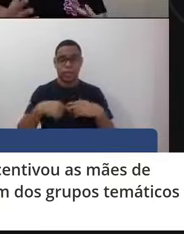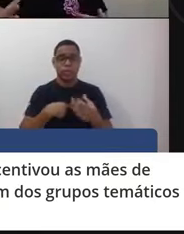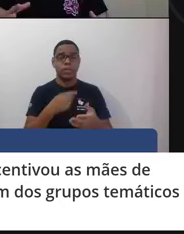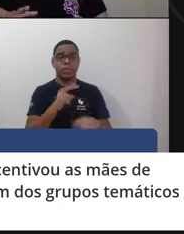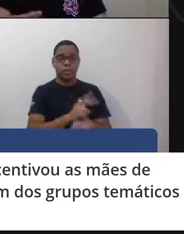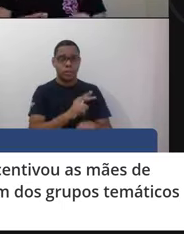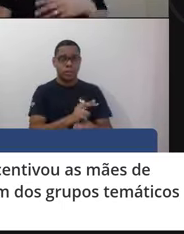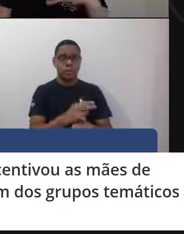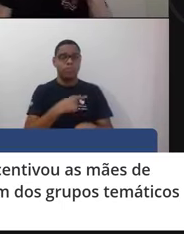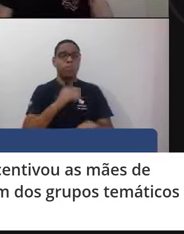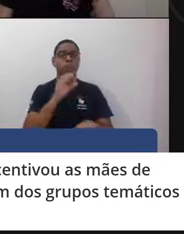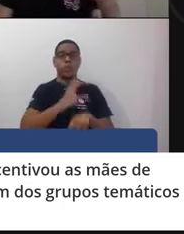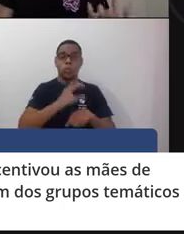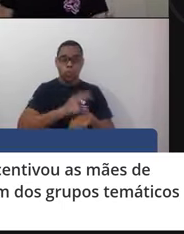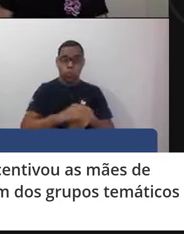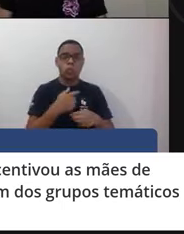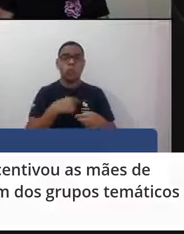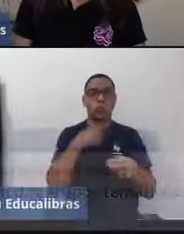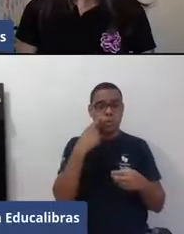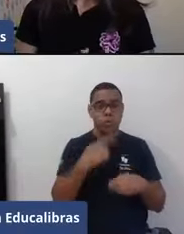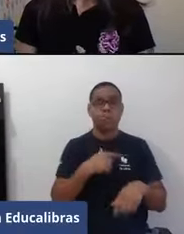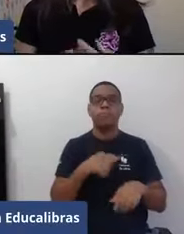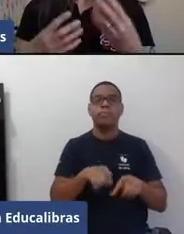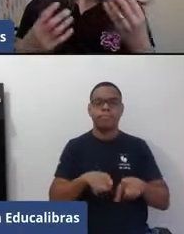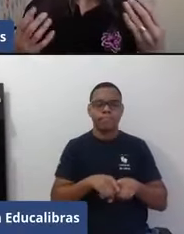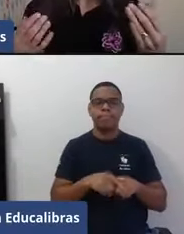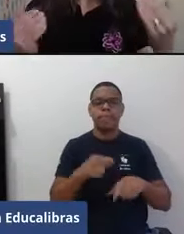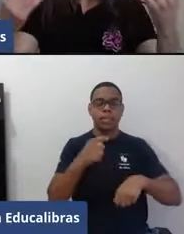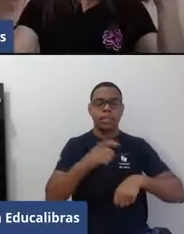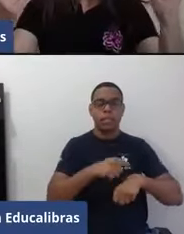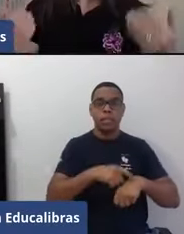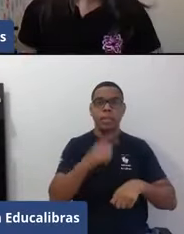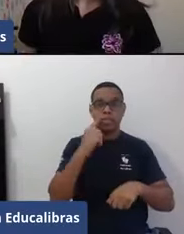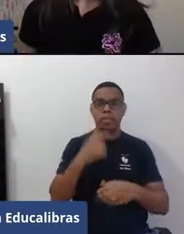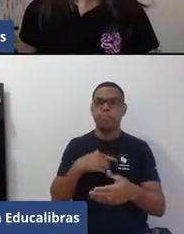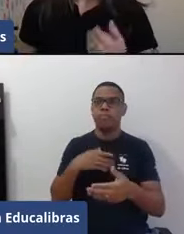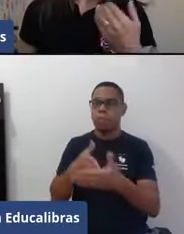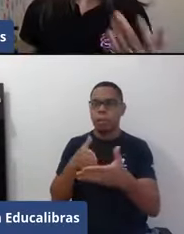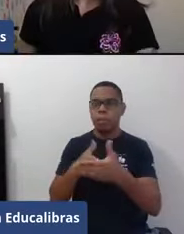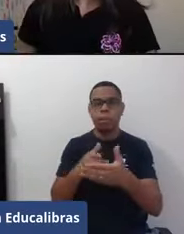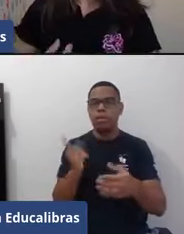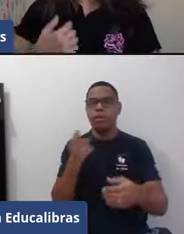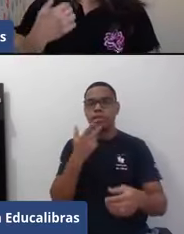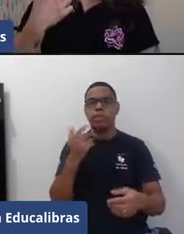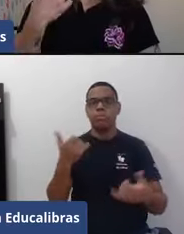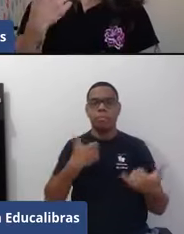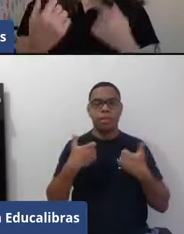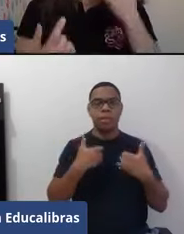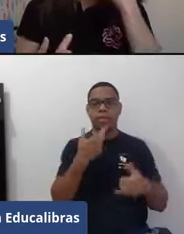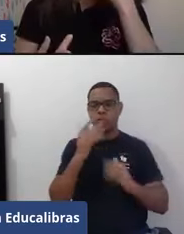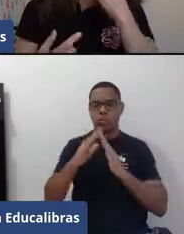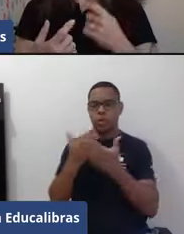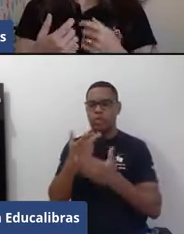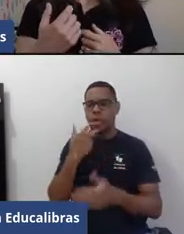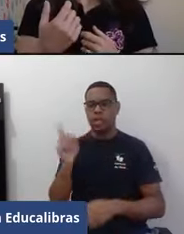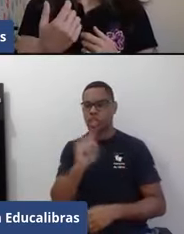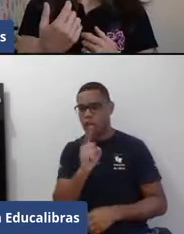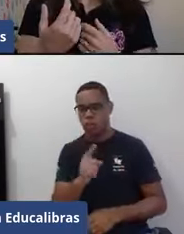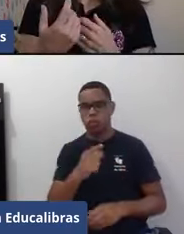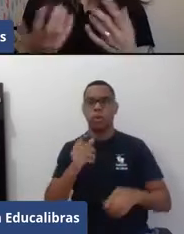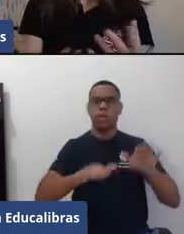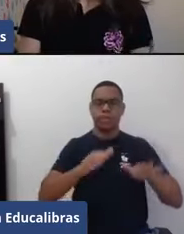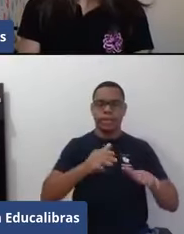de recursos. Administrar essa quantidade de nãos, a lista é gigantesca, é a escola, às vezes